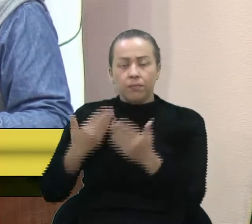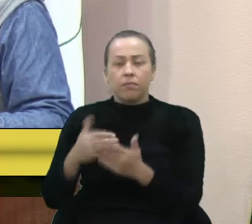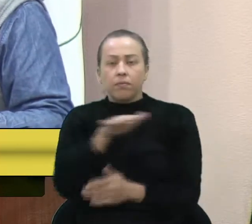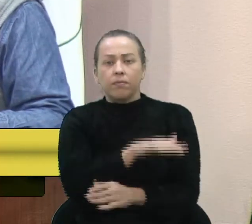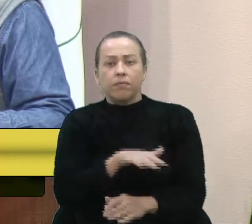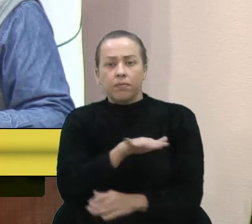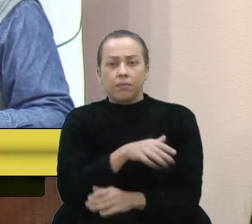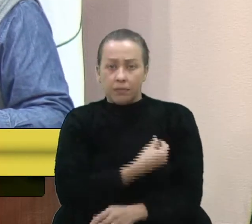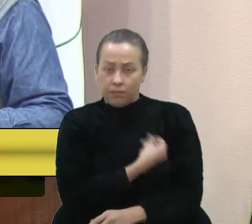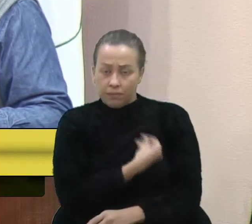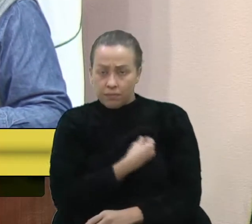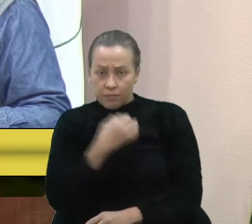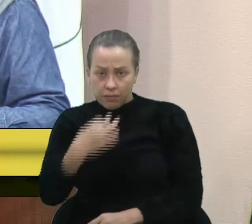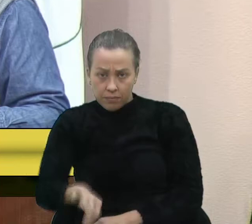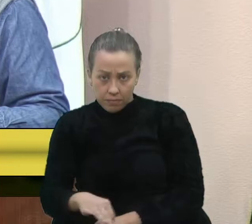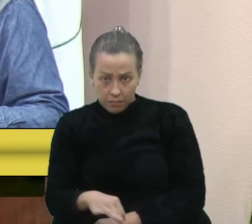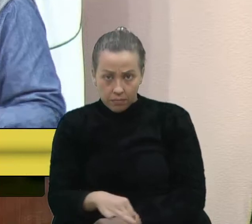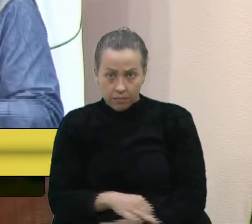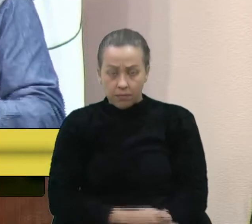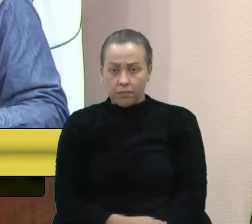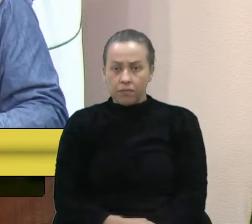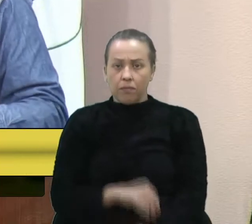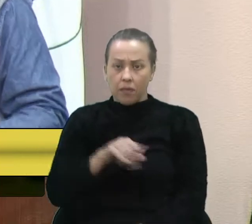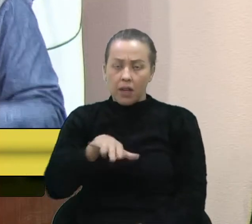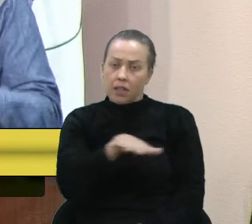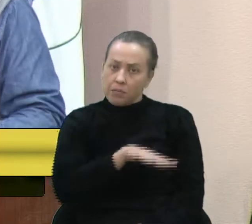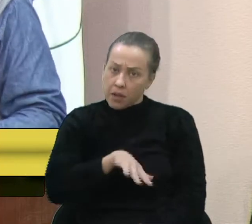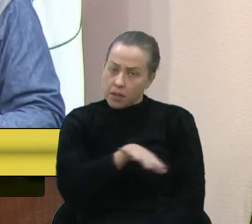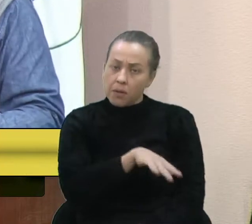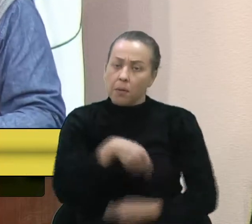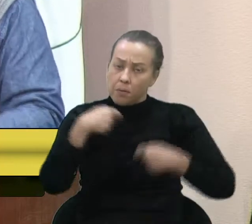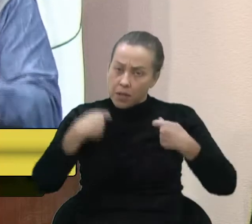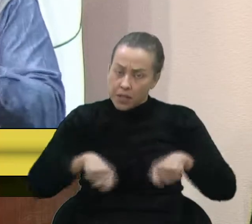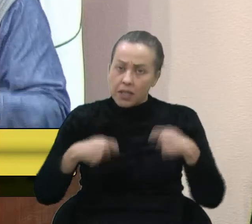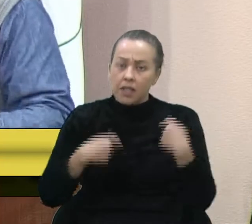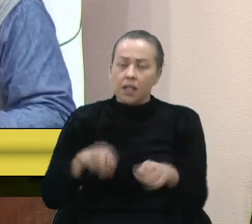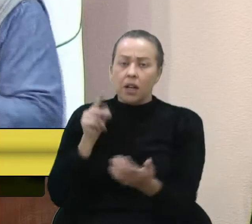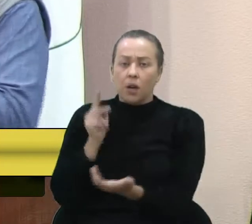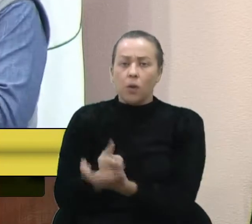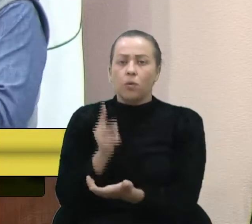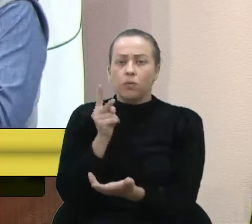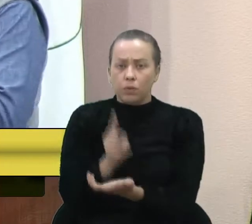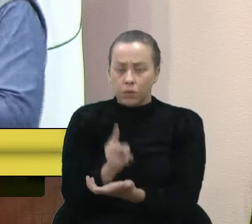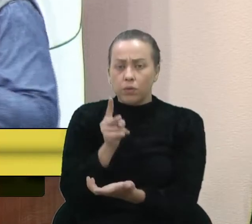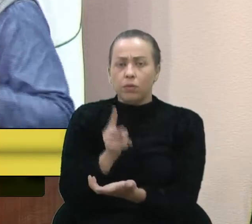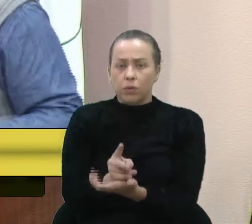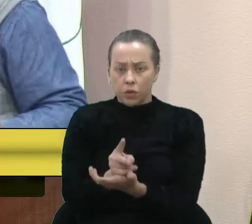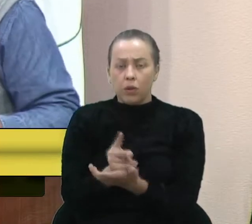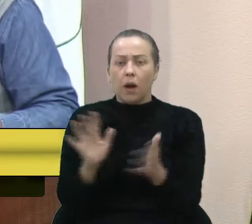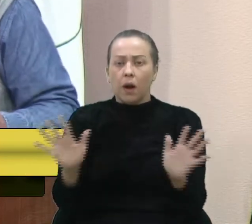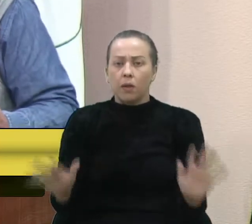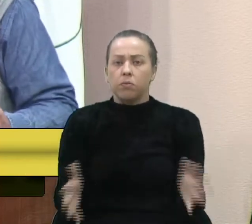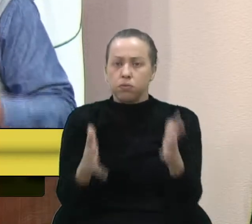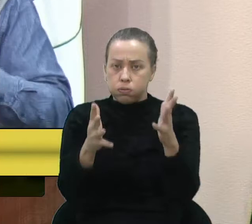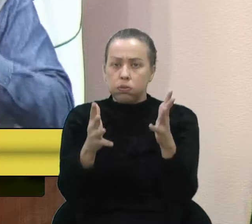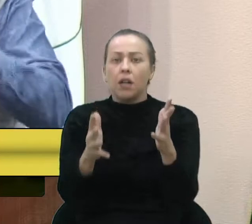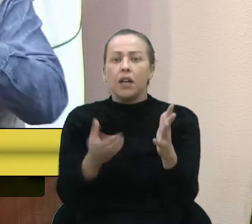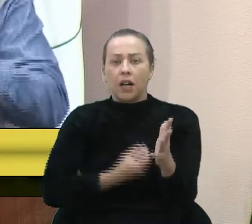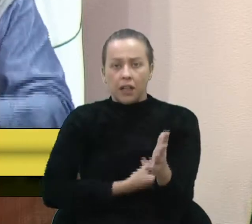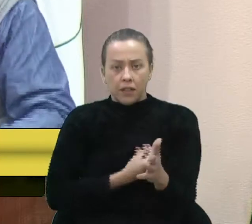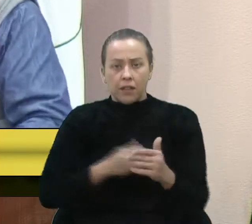de vida. E esses espaços devem continuar promovendo a vida e